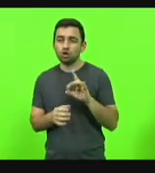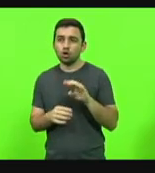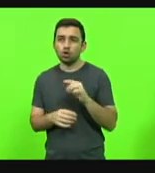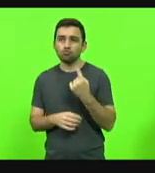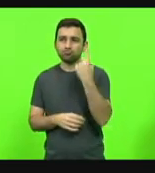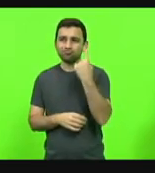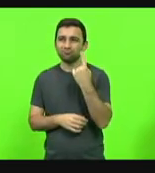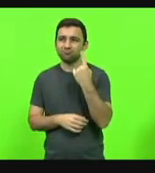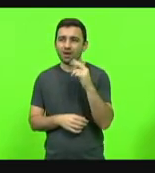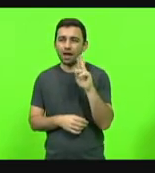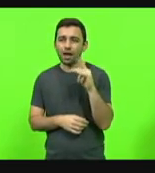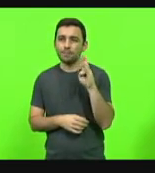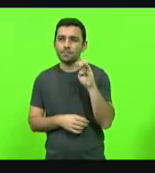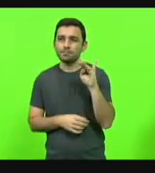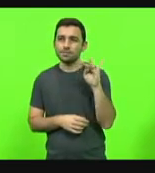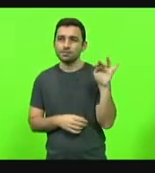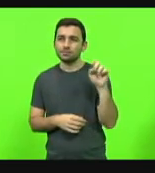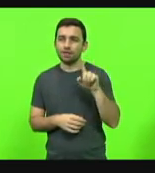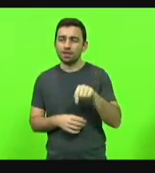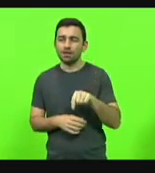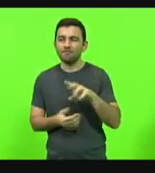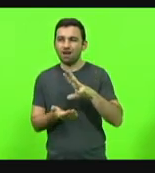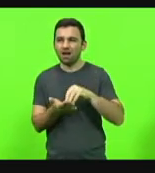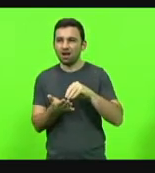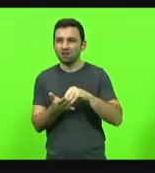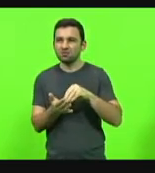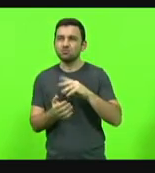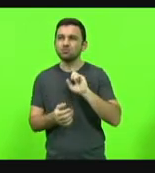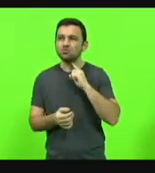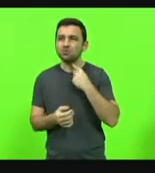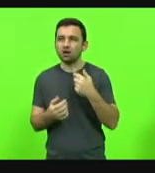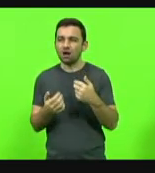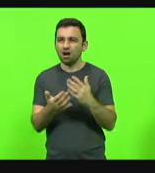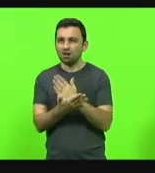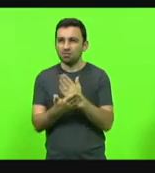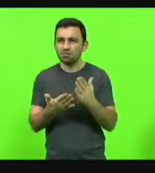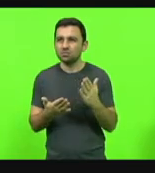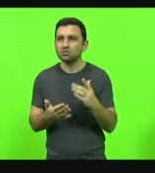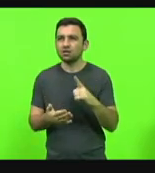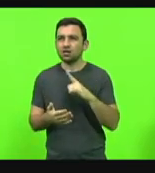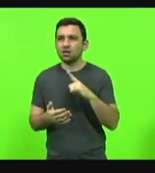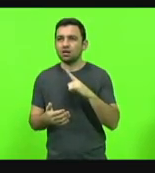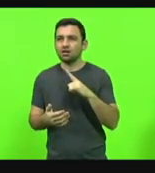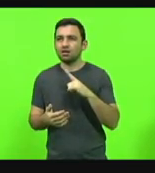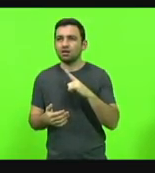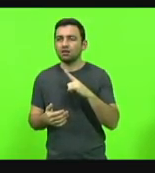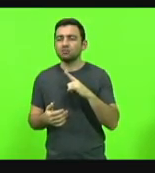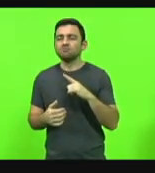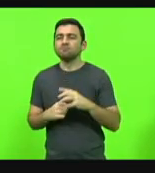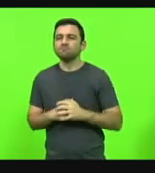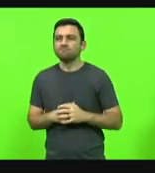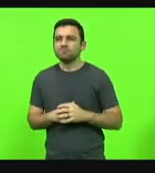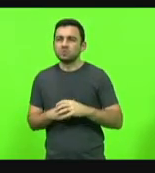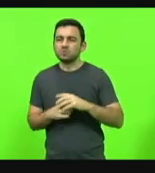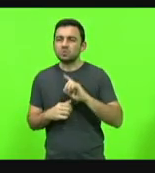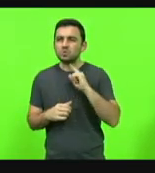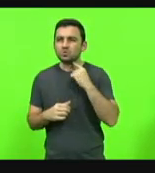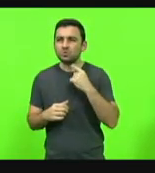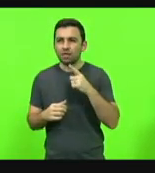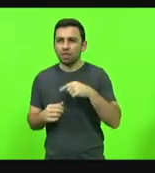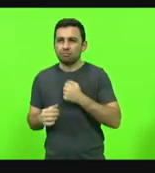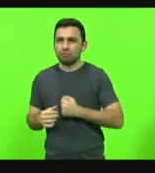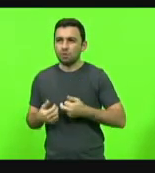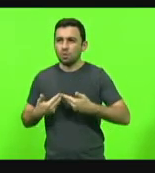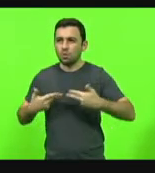Janeiro apresentou falhas de higiene, manipulação, fabricação dos alimentos. Havia coliformes, termos tolerantes em quantidade 100 vezes superior ao limite